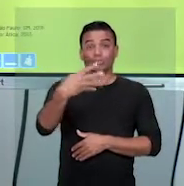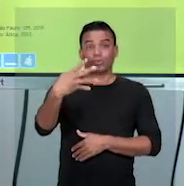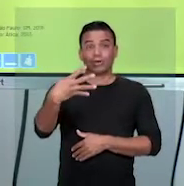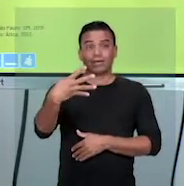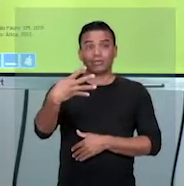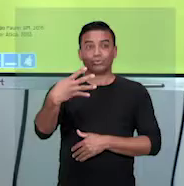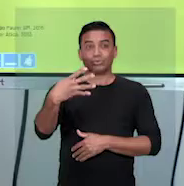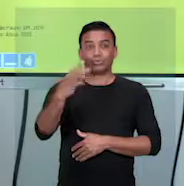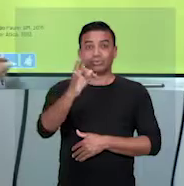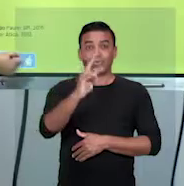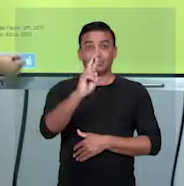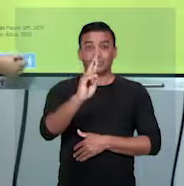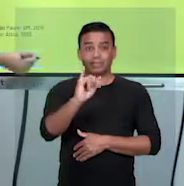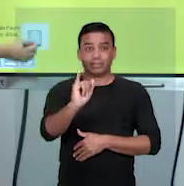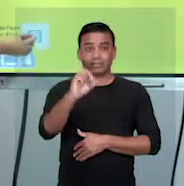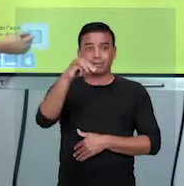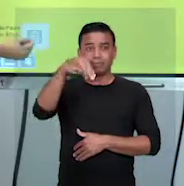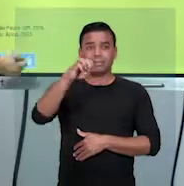2,2,4-trimetilpentano.